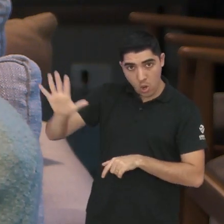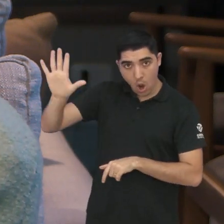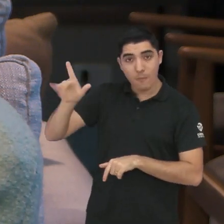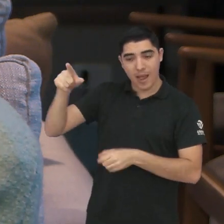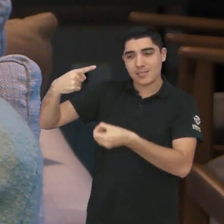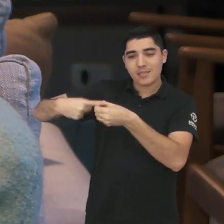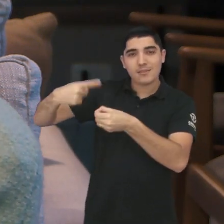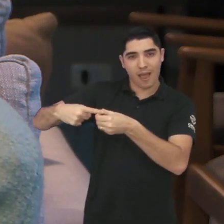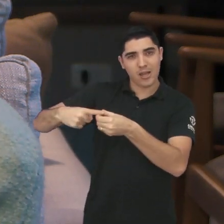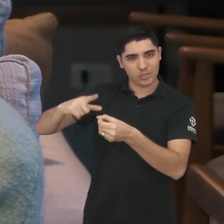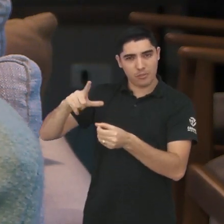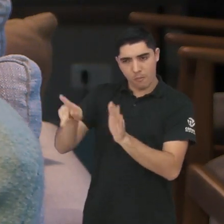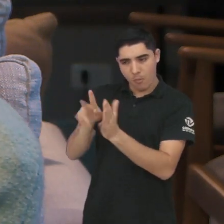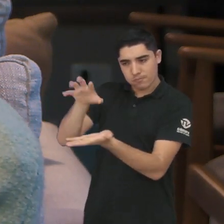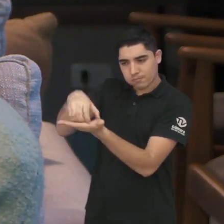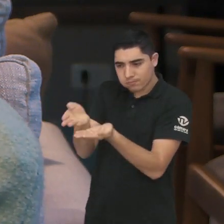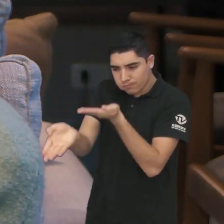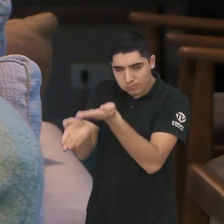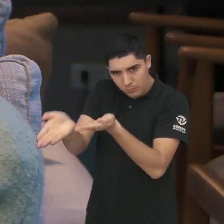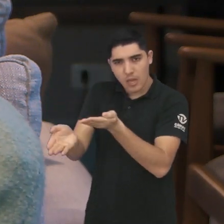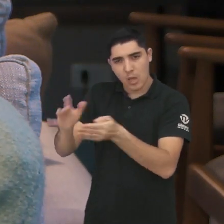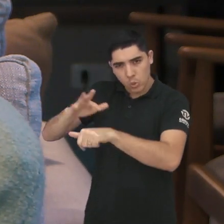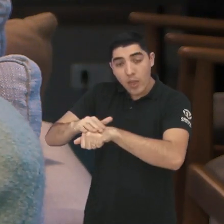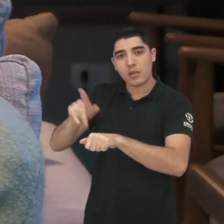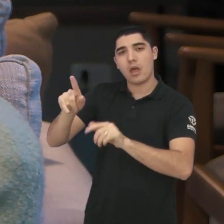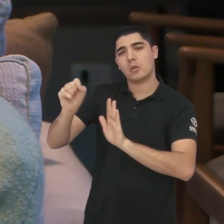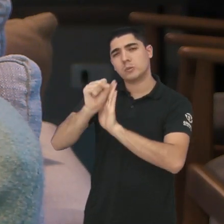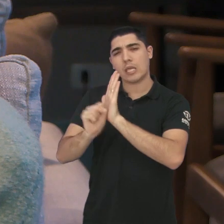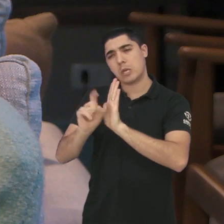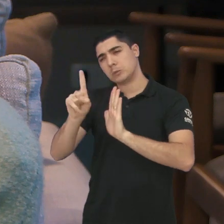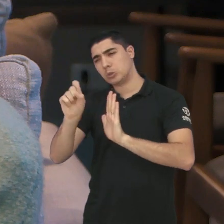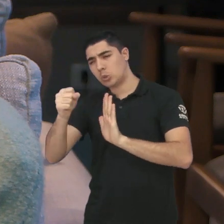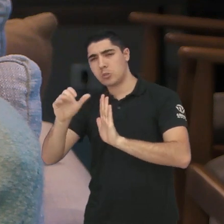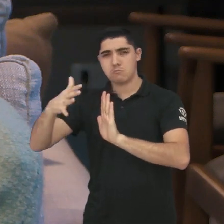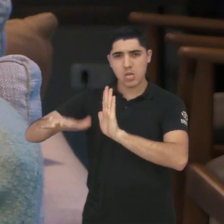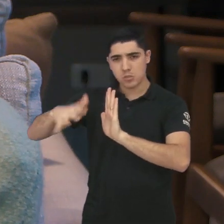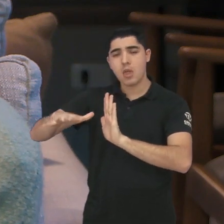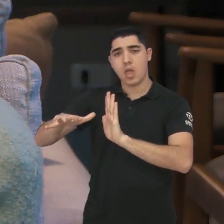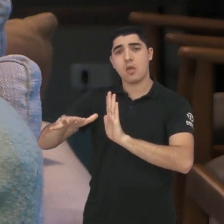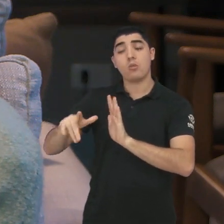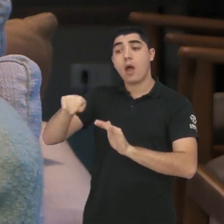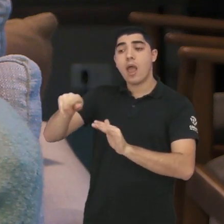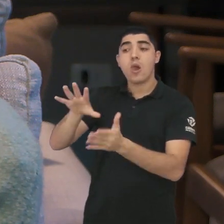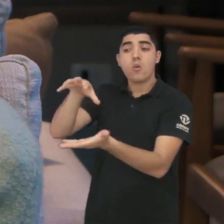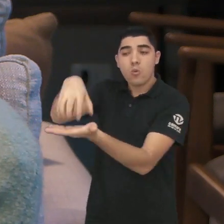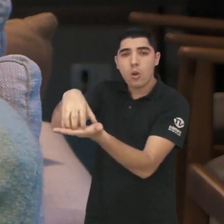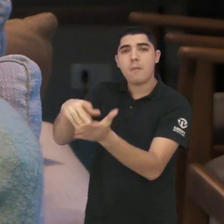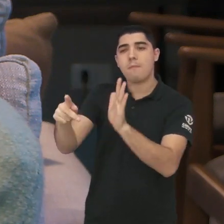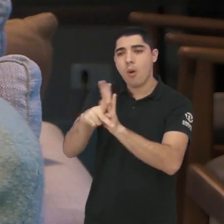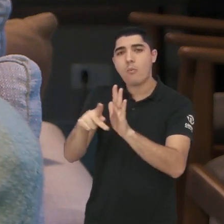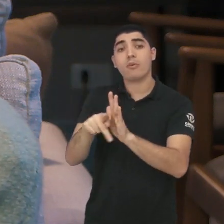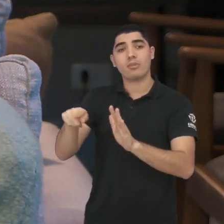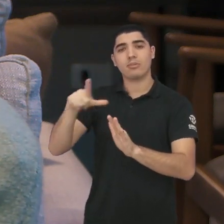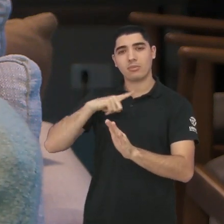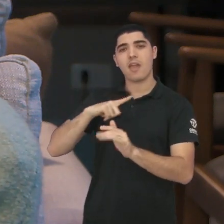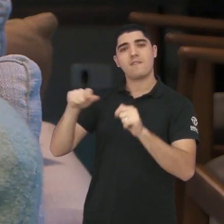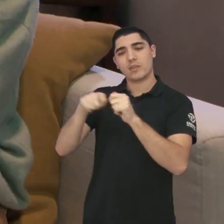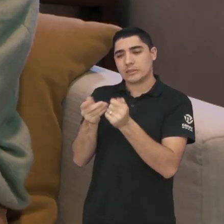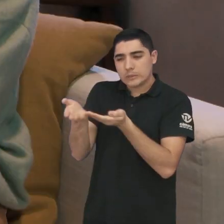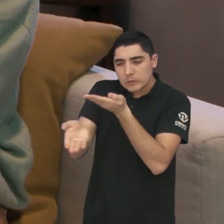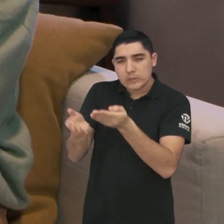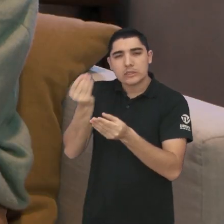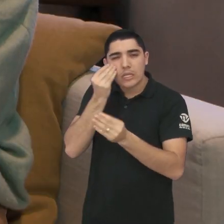elas existem desde o final do século XVIII, como cidades estâncias, que levavam à cura, mas também ao